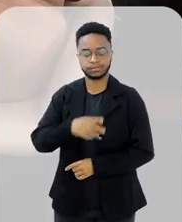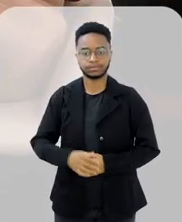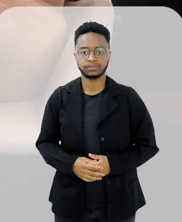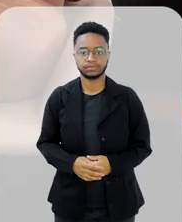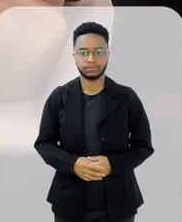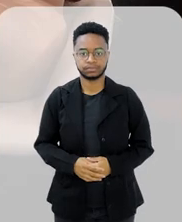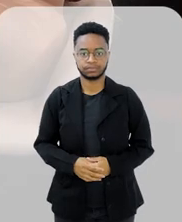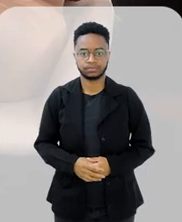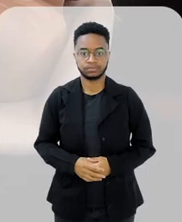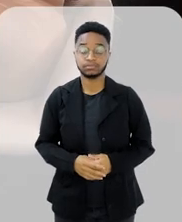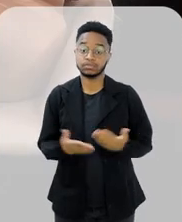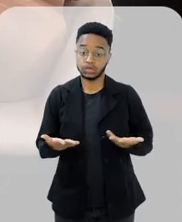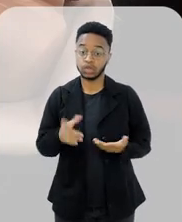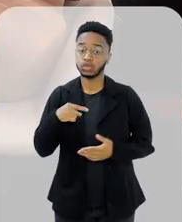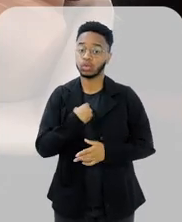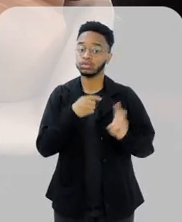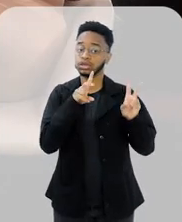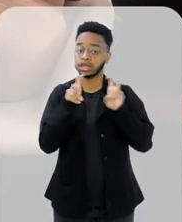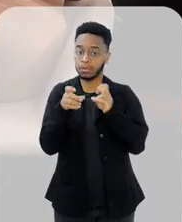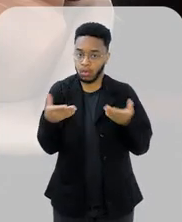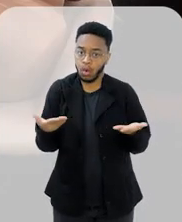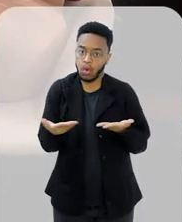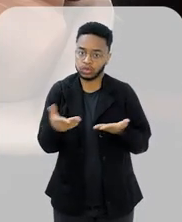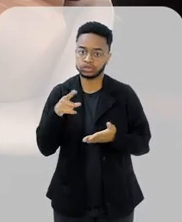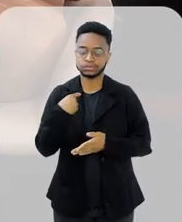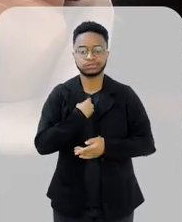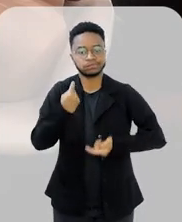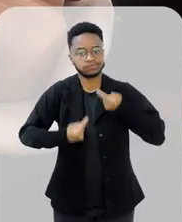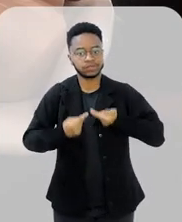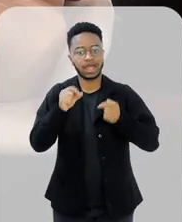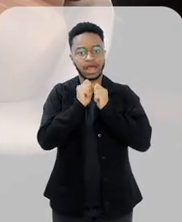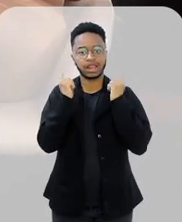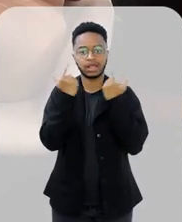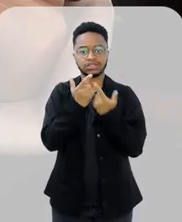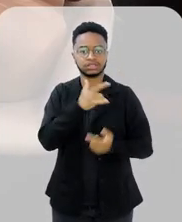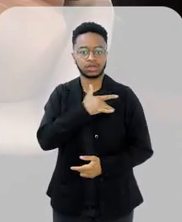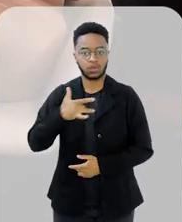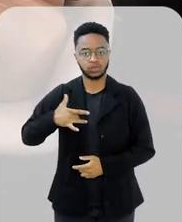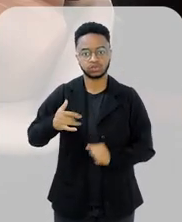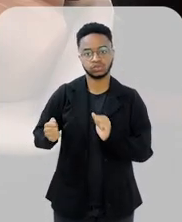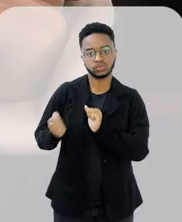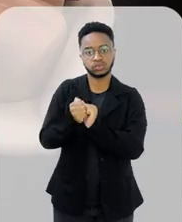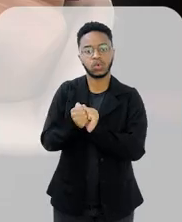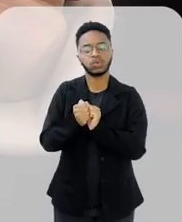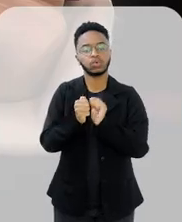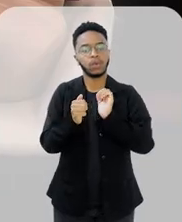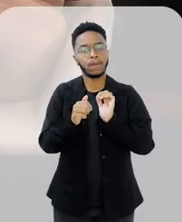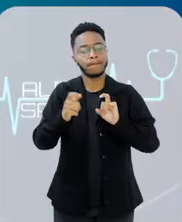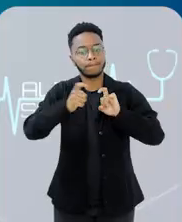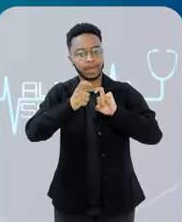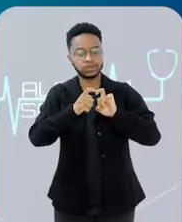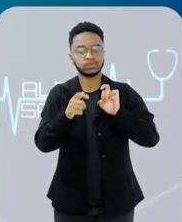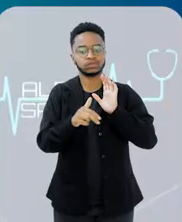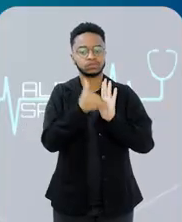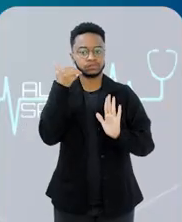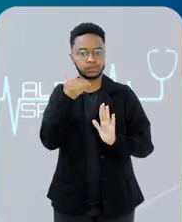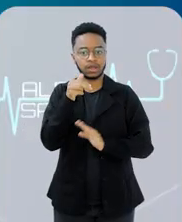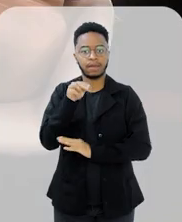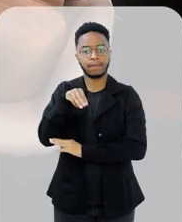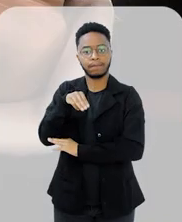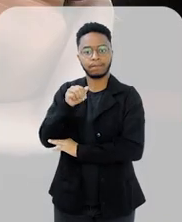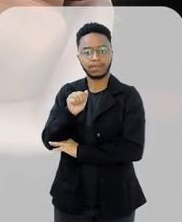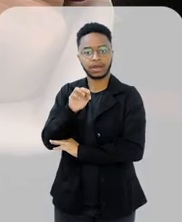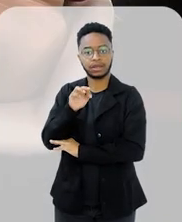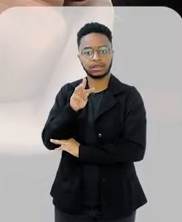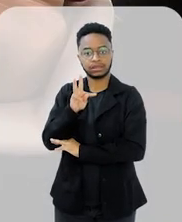clínicas particulares. É sobre isso que vamos conversar no Alerj Saúde de hoje com o cirurgião plástico Matheus Erdi,